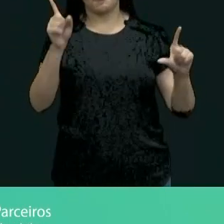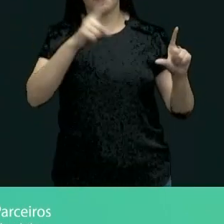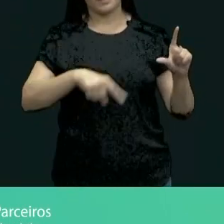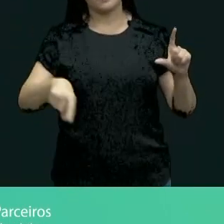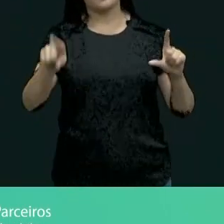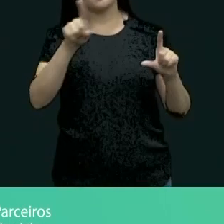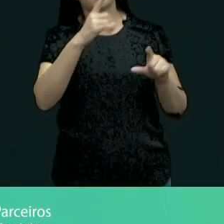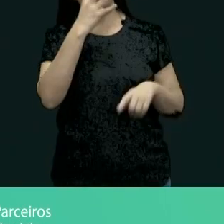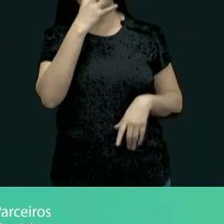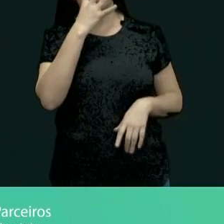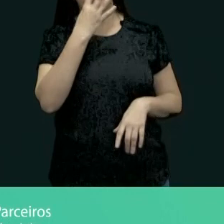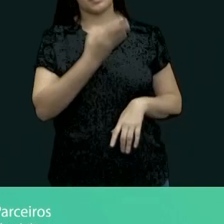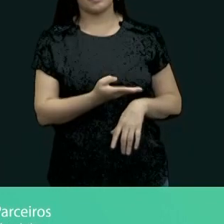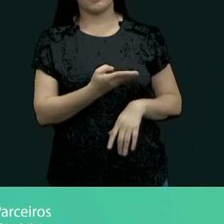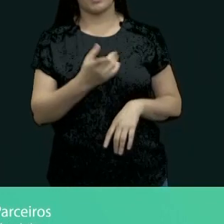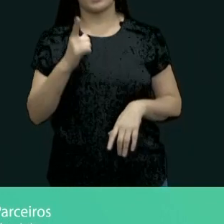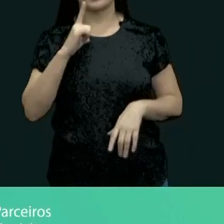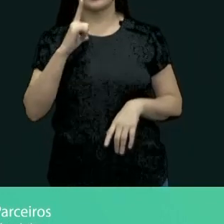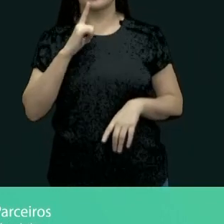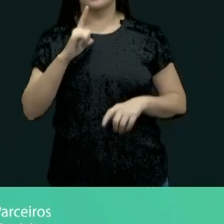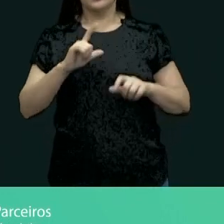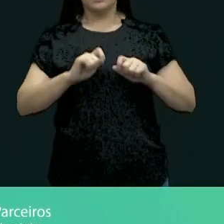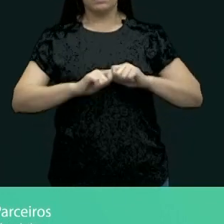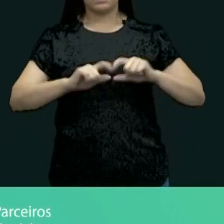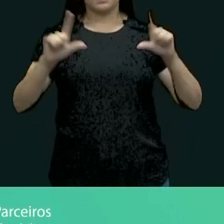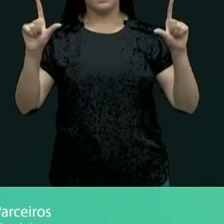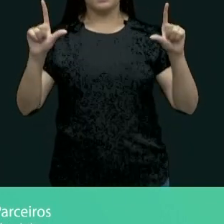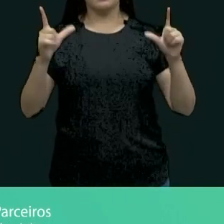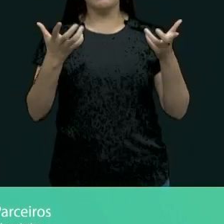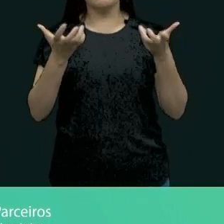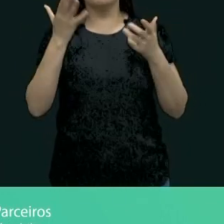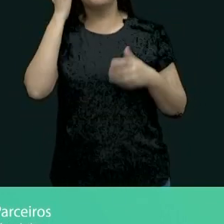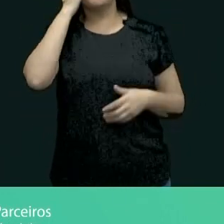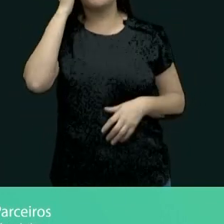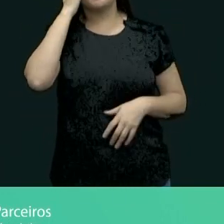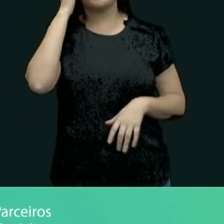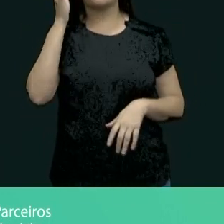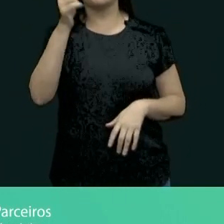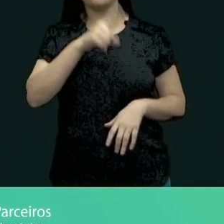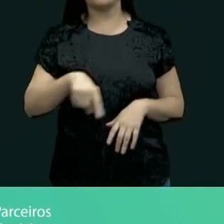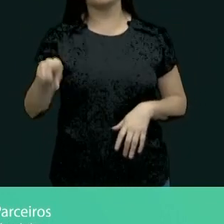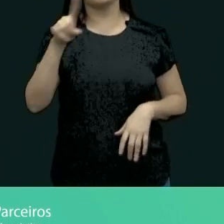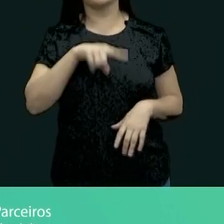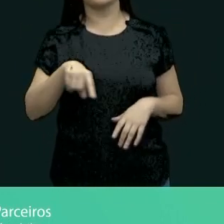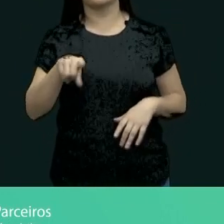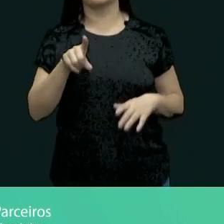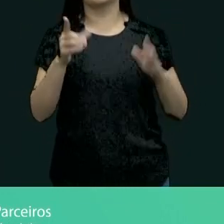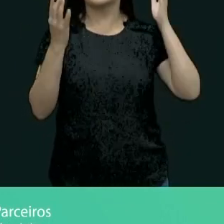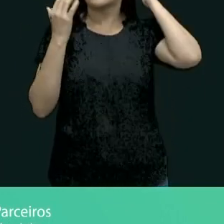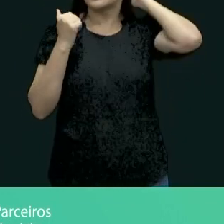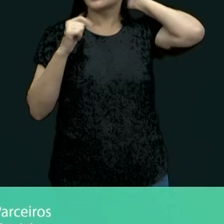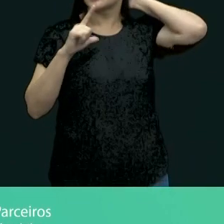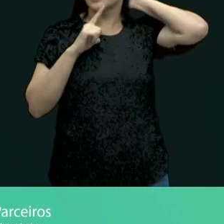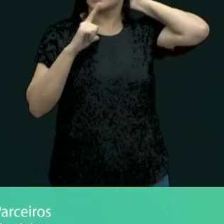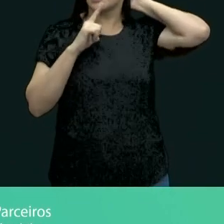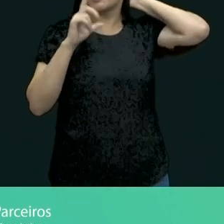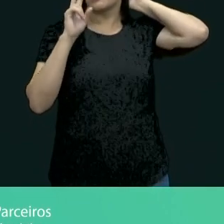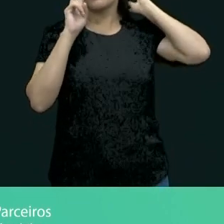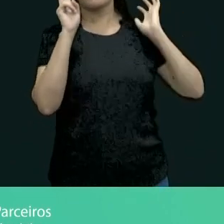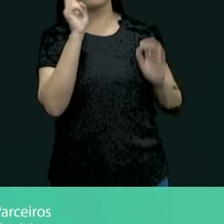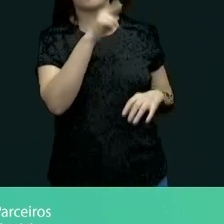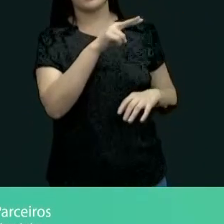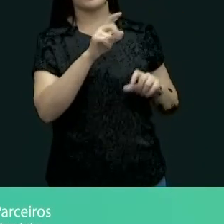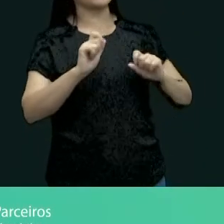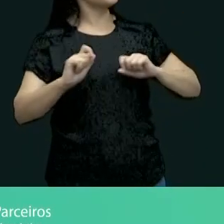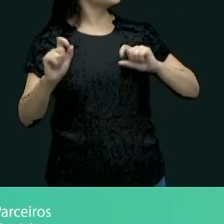já estou começando a compartilhar. Gostaria de saber se vocês estão vendo a minha tela. Se